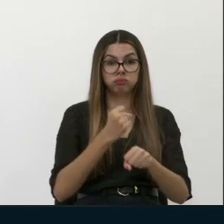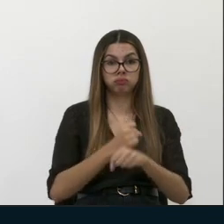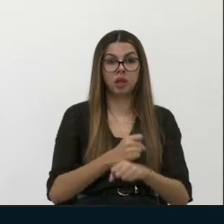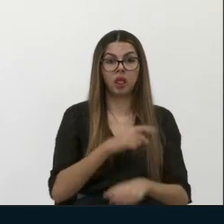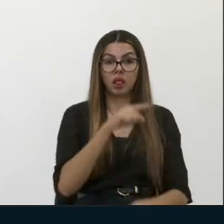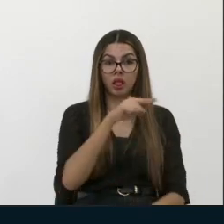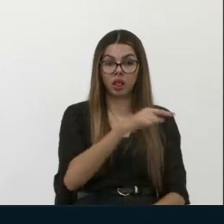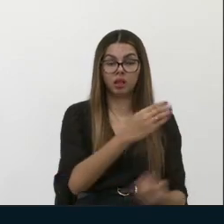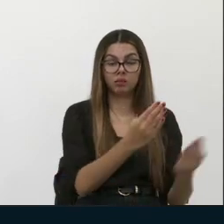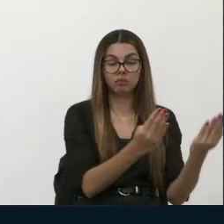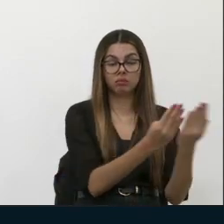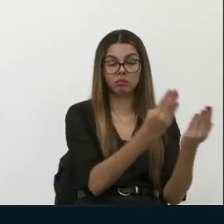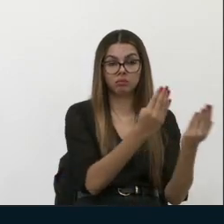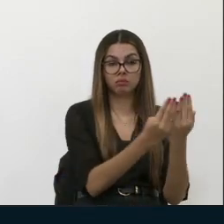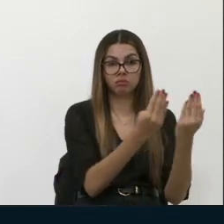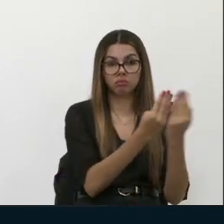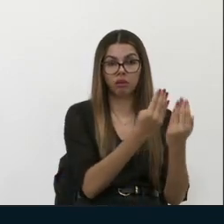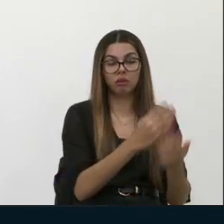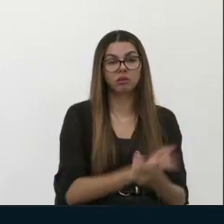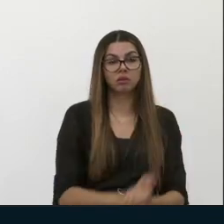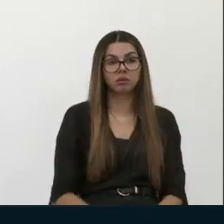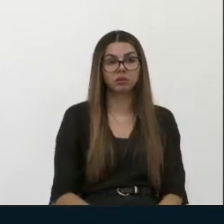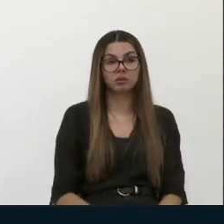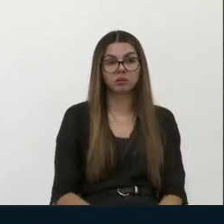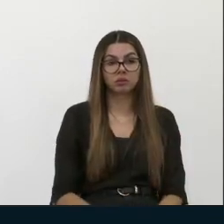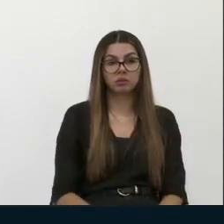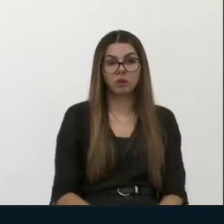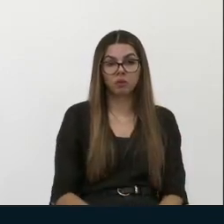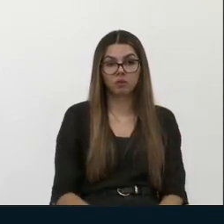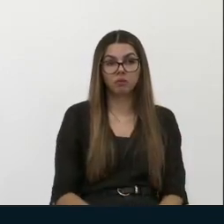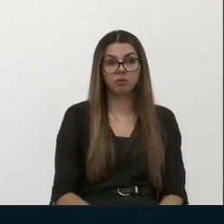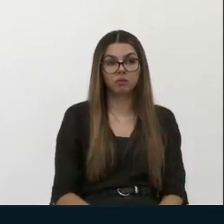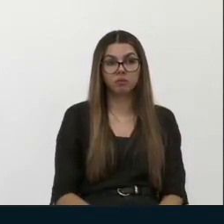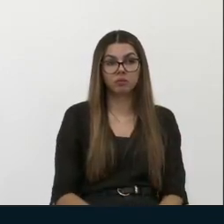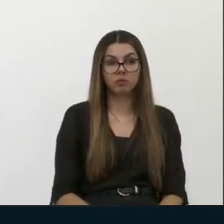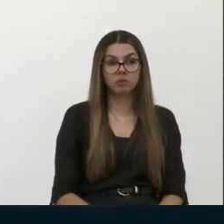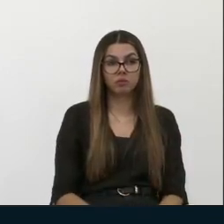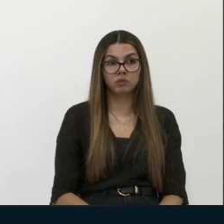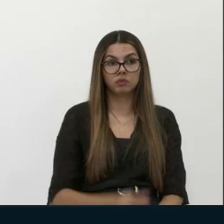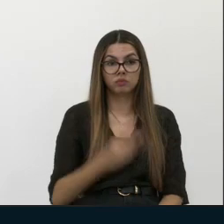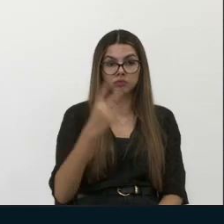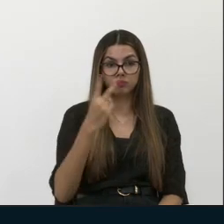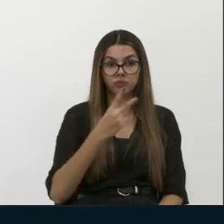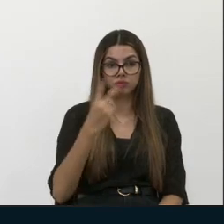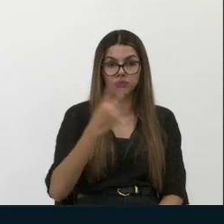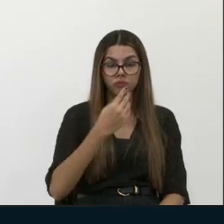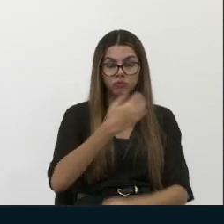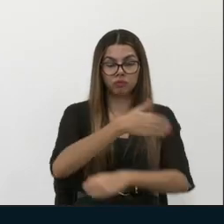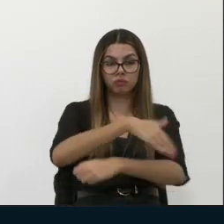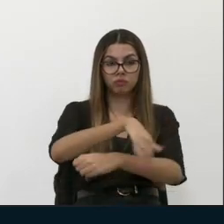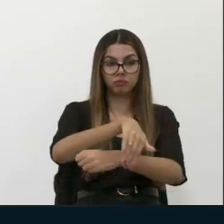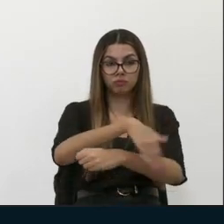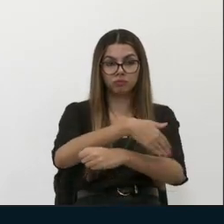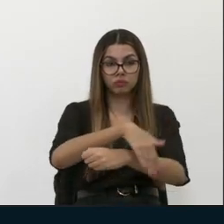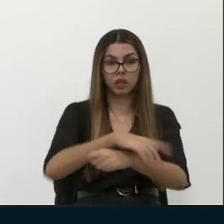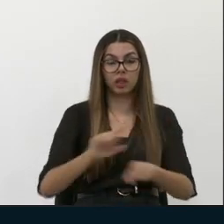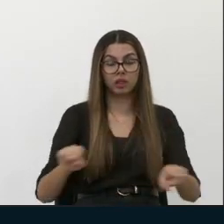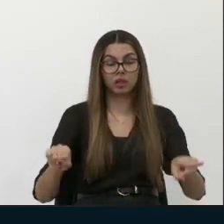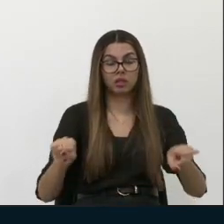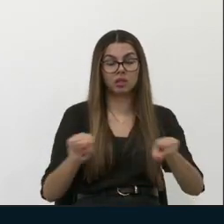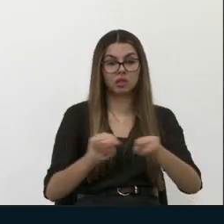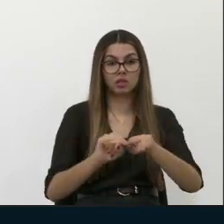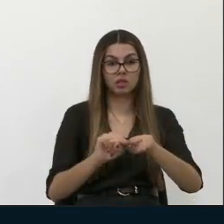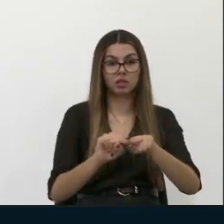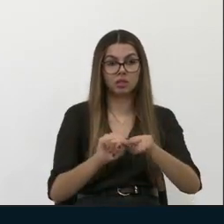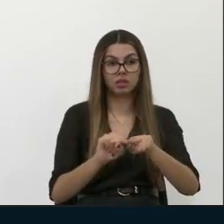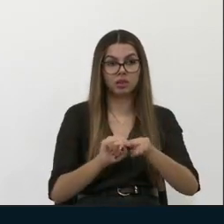Trevo tinha não só a duplicação da da Juscelino Kubitschek, como também